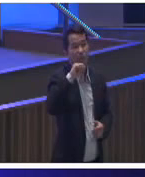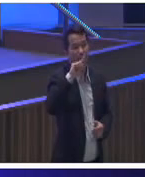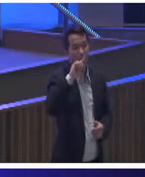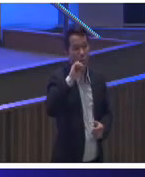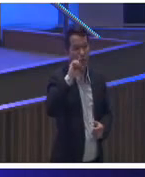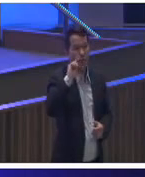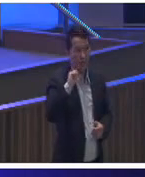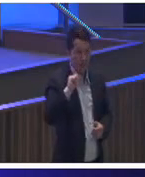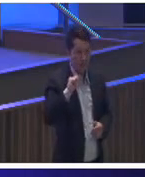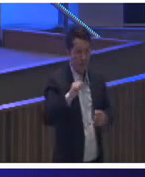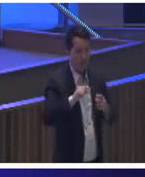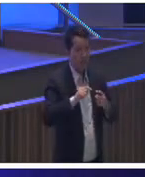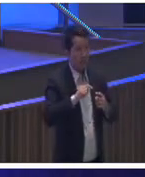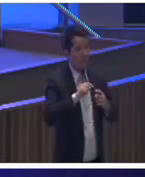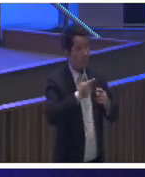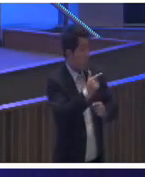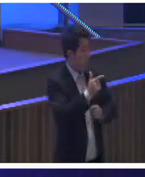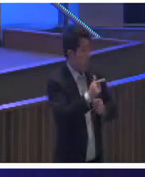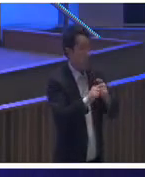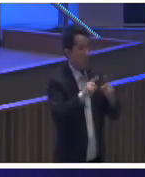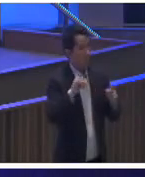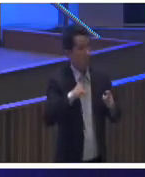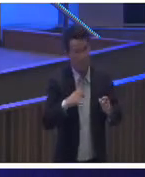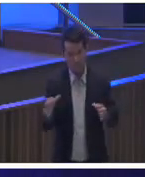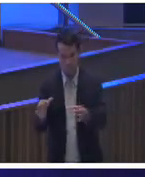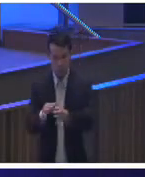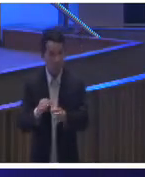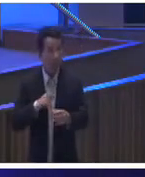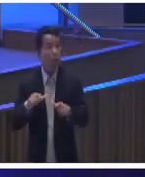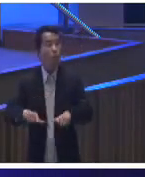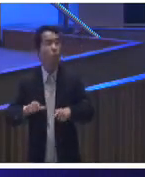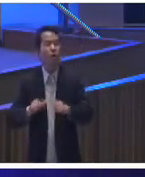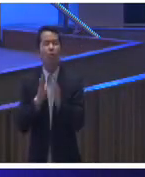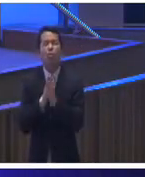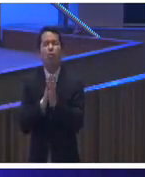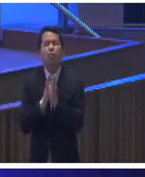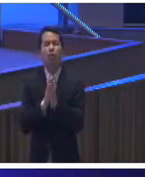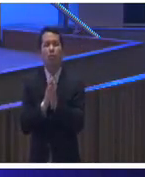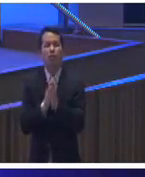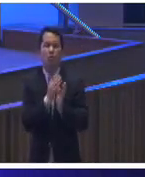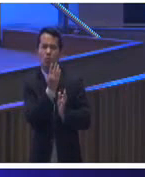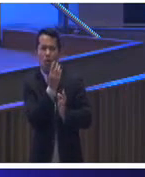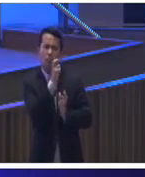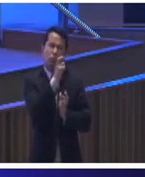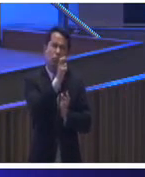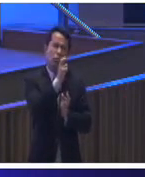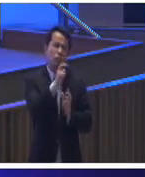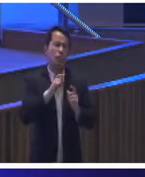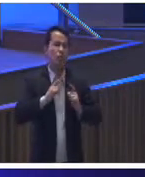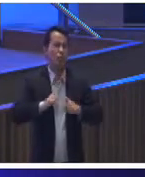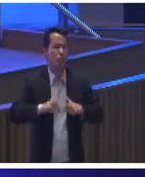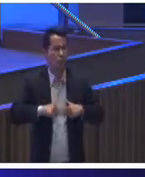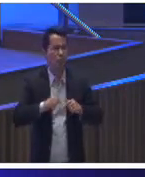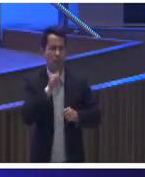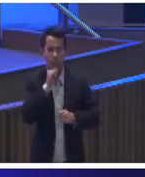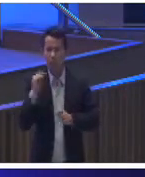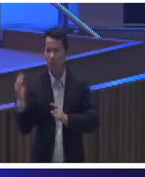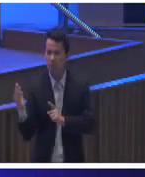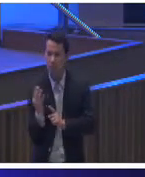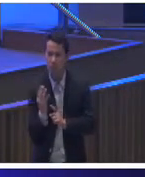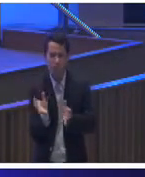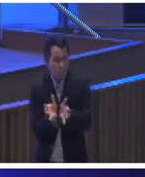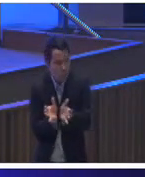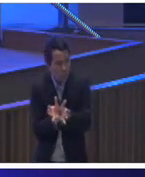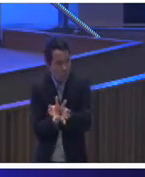de oração. Então eles iam à beira do rio geralmente, e ali se encontravam para orar. Então havia um grupinho bem